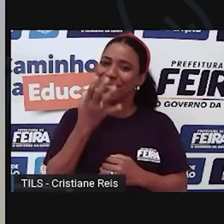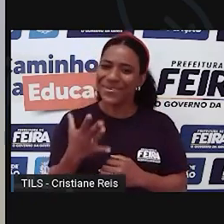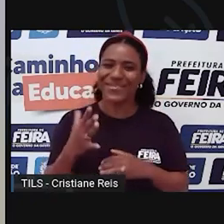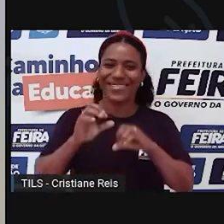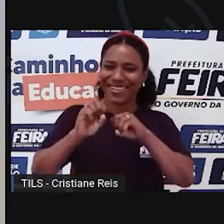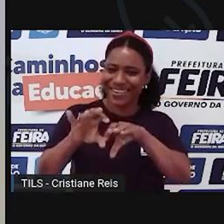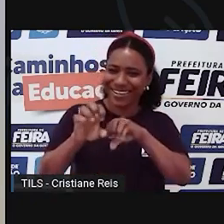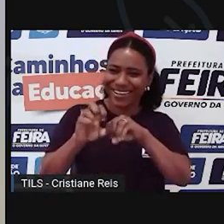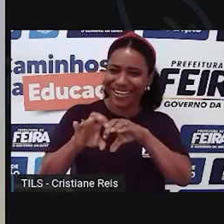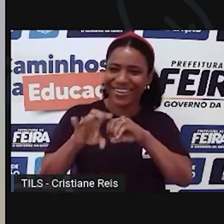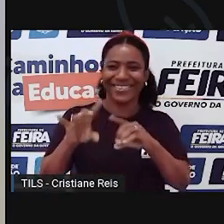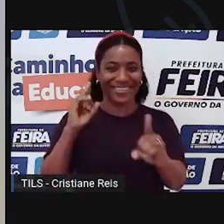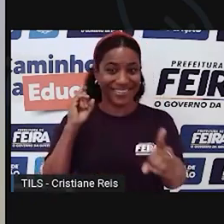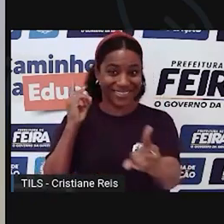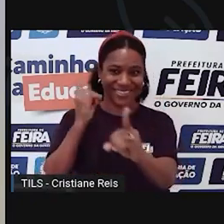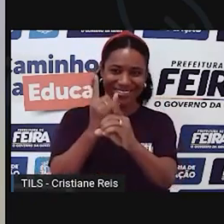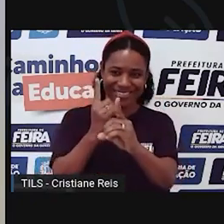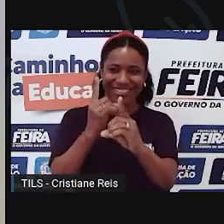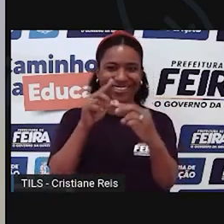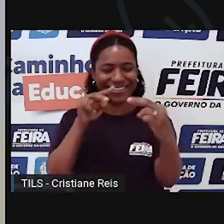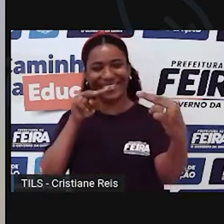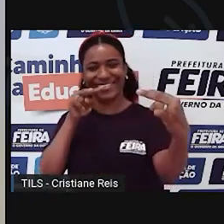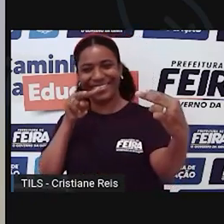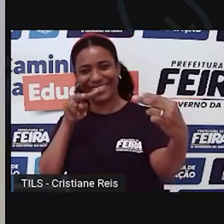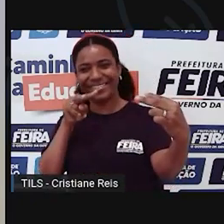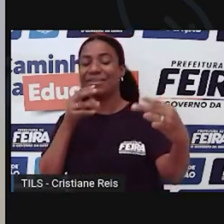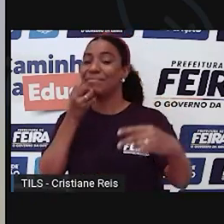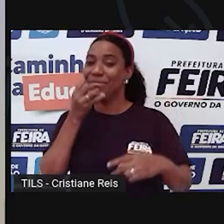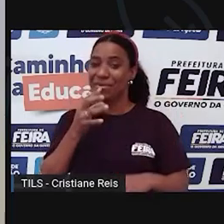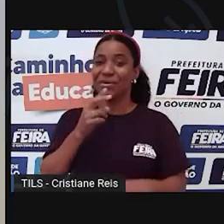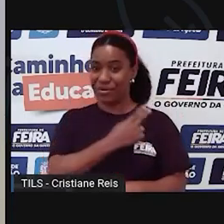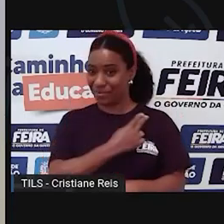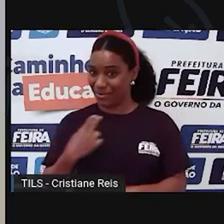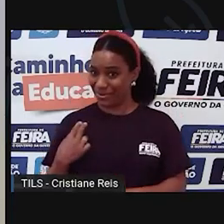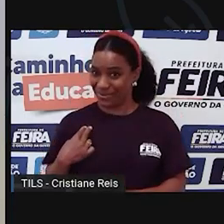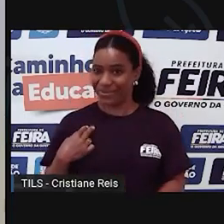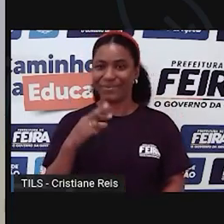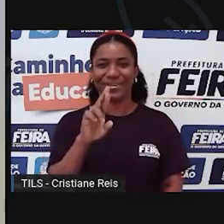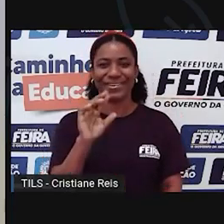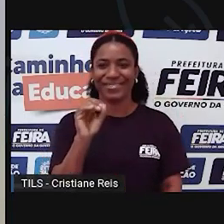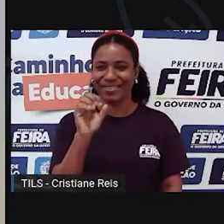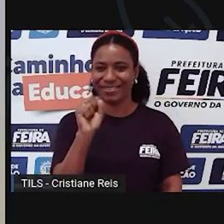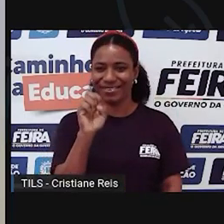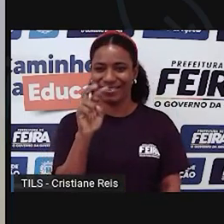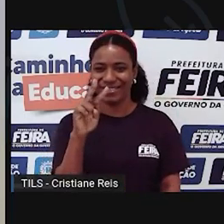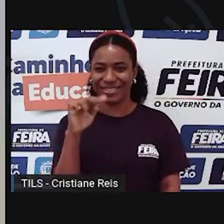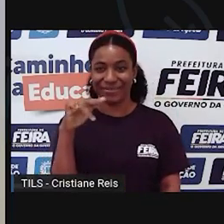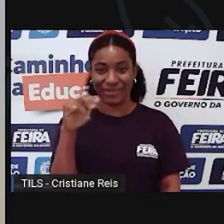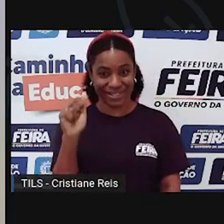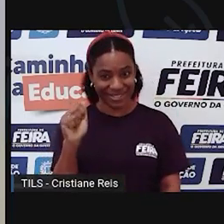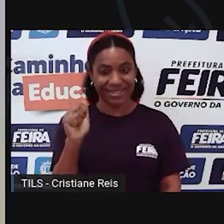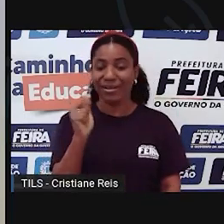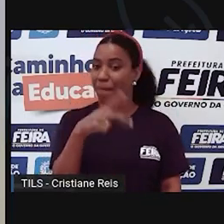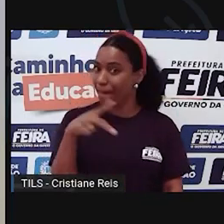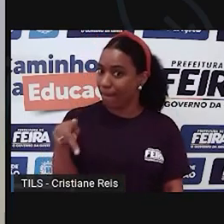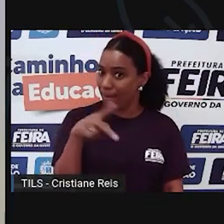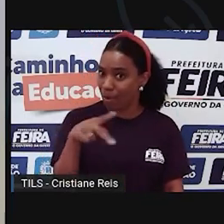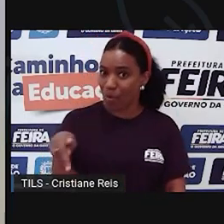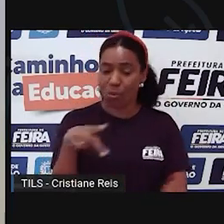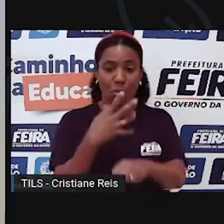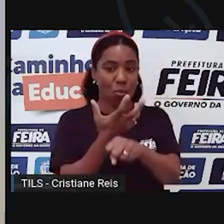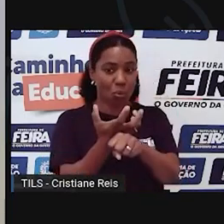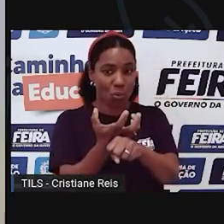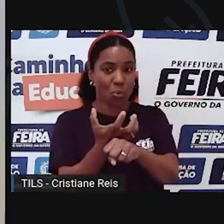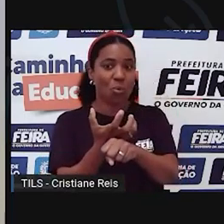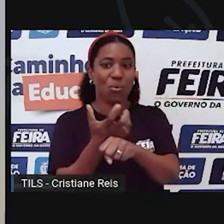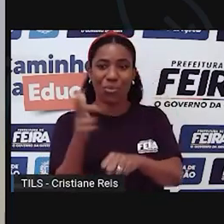Nesse encontro com vocês. Como vocês sabem, eu sou a professora Rosevânia Santos, eu sou professora de Geografia. Hoje